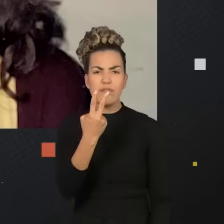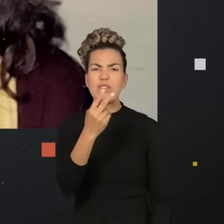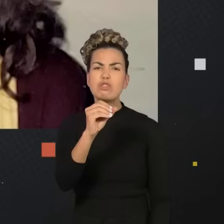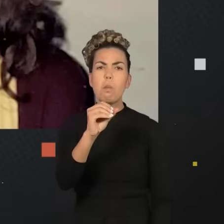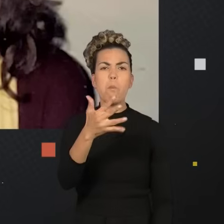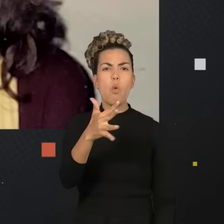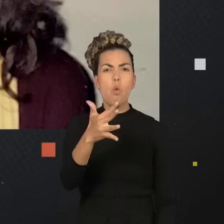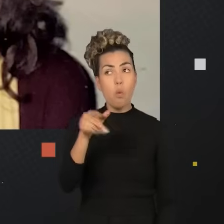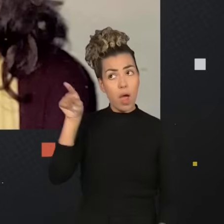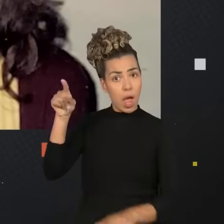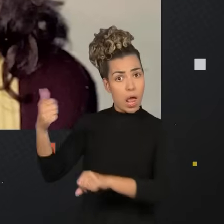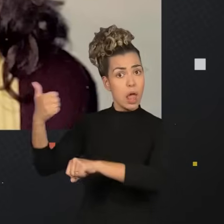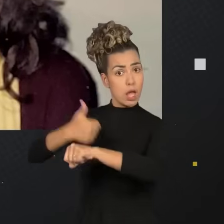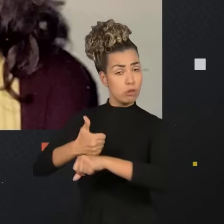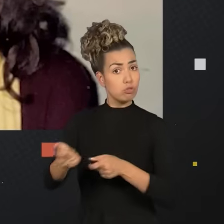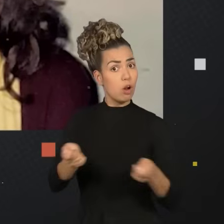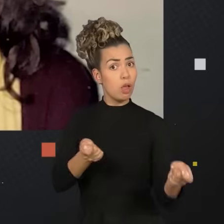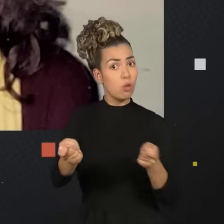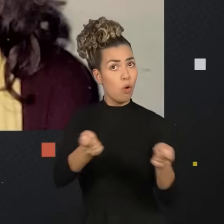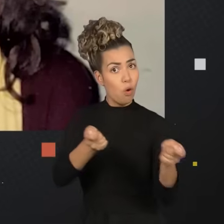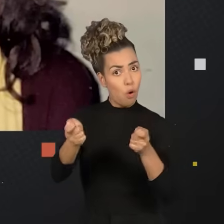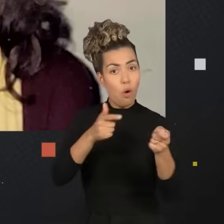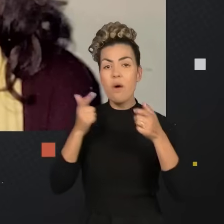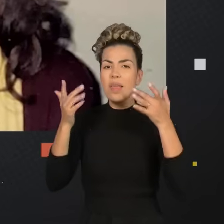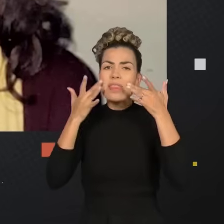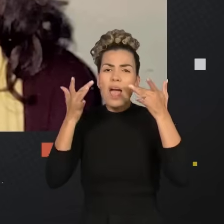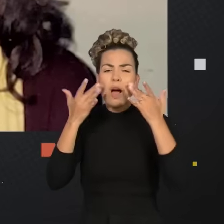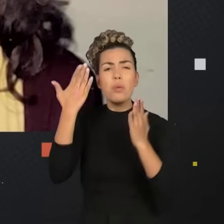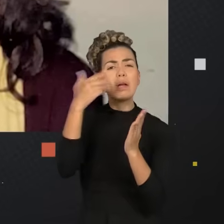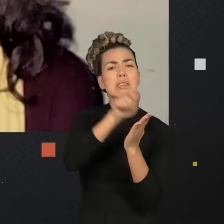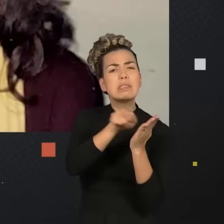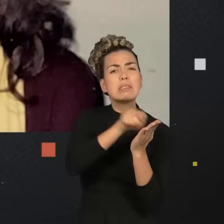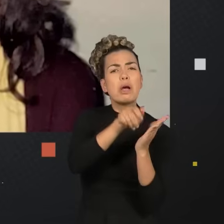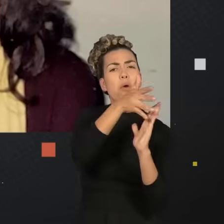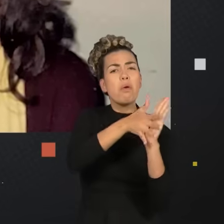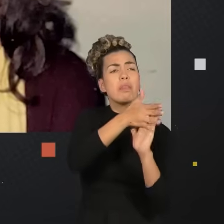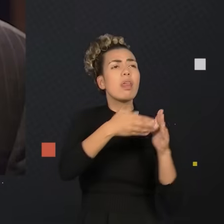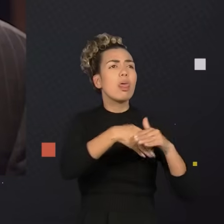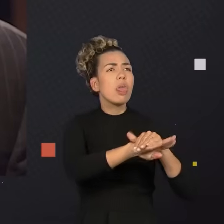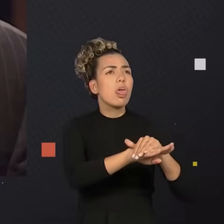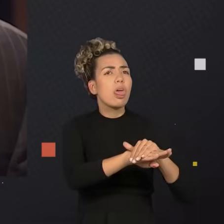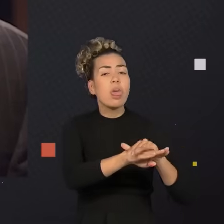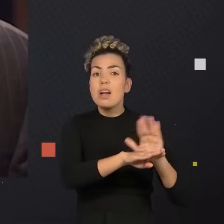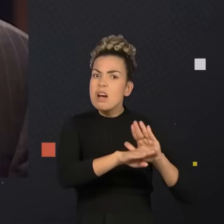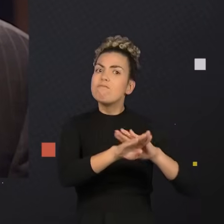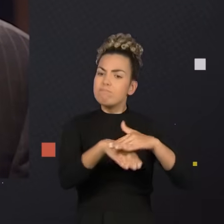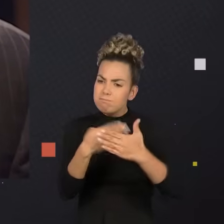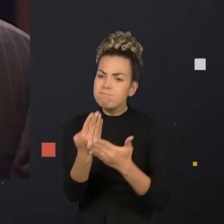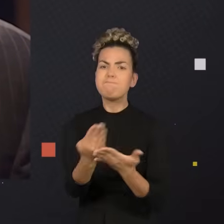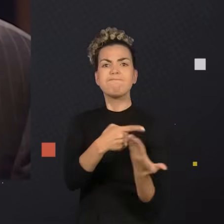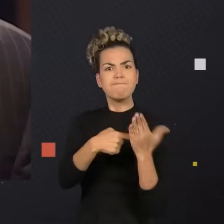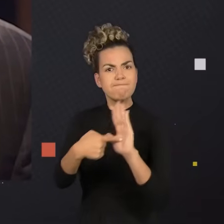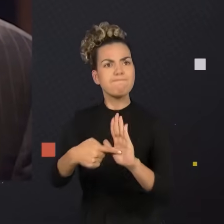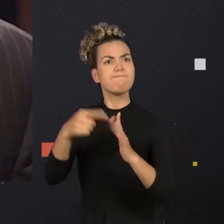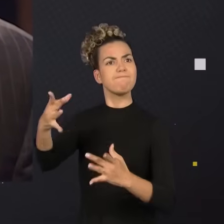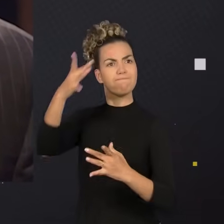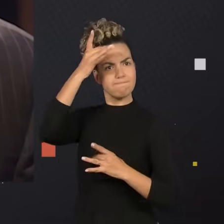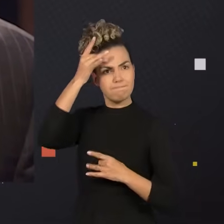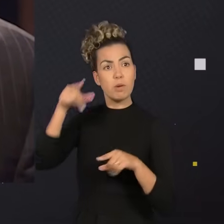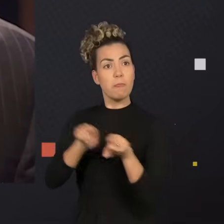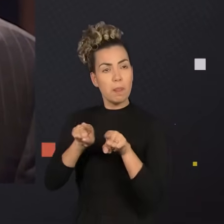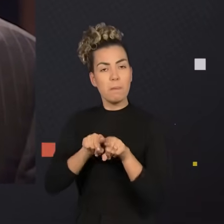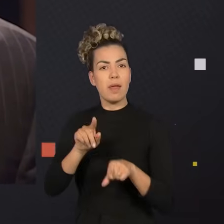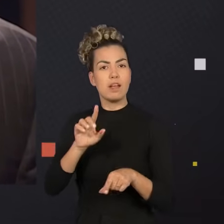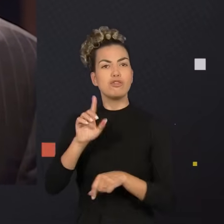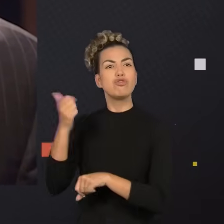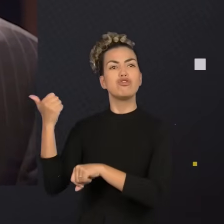dirigiu com Carlinhos Moreno, que a gente tirou a peça da gaveta, um grande sucesso da vida do Flávio. Refiz essa montagem com direção do Walter Lima Júnior,